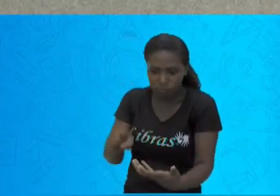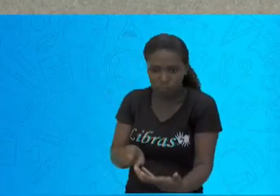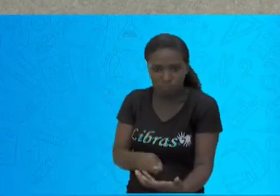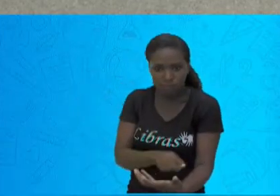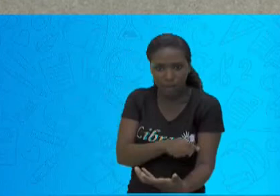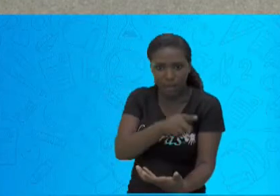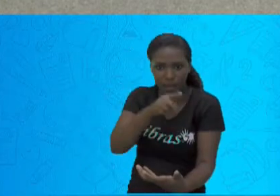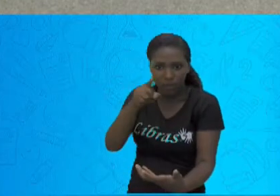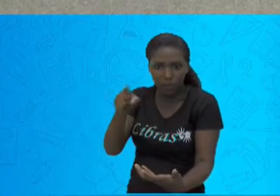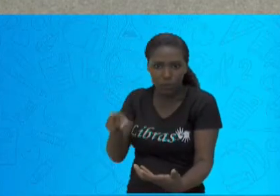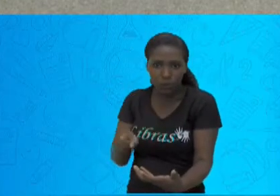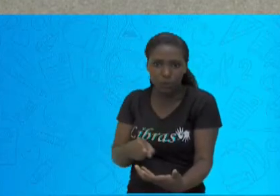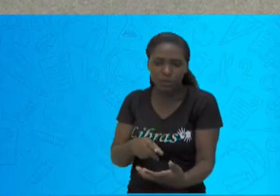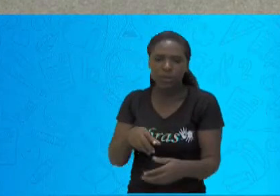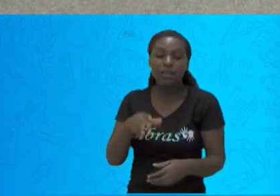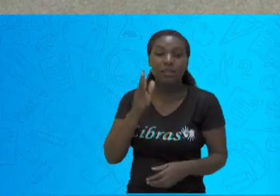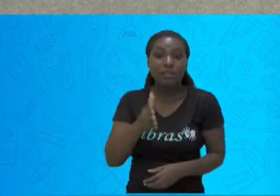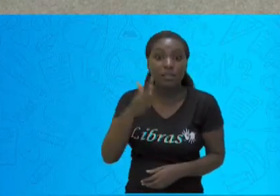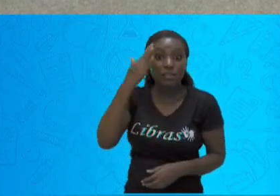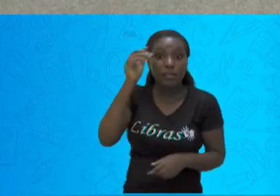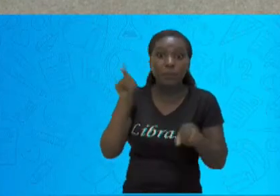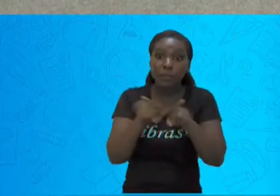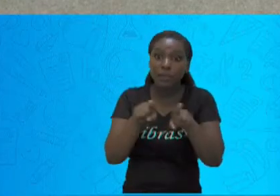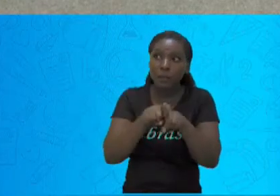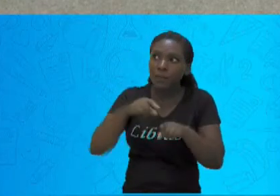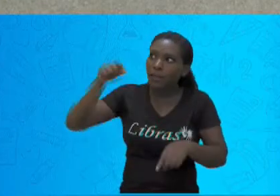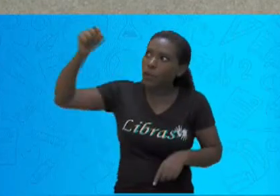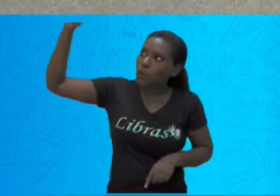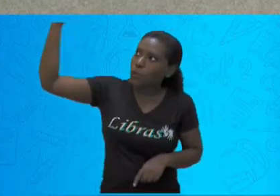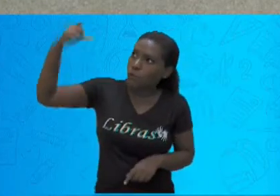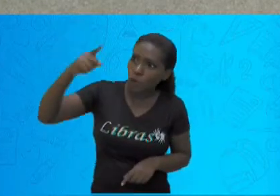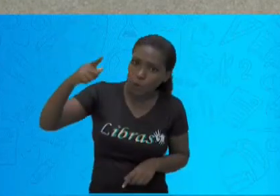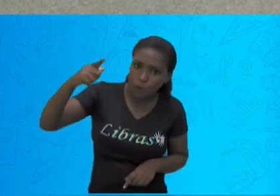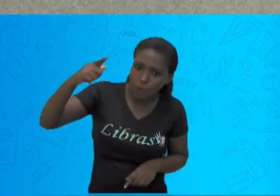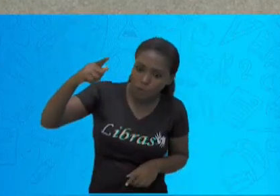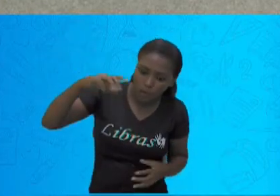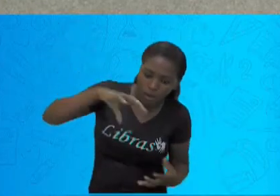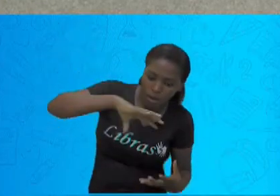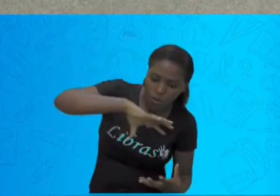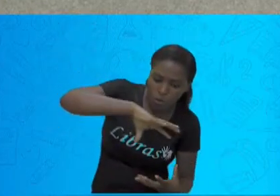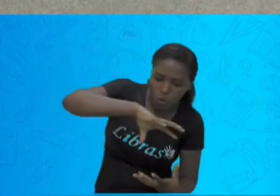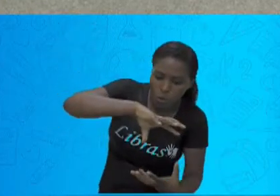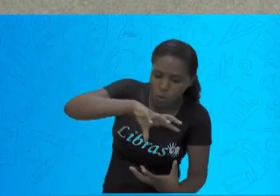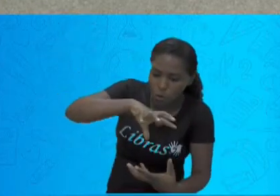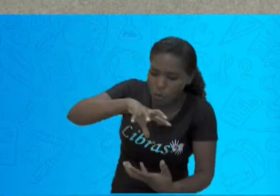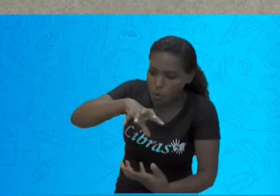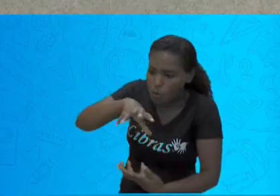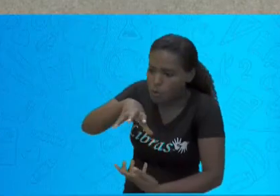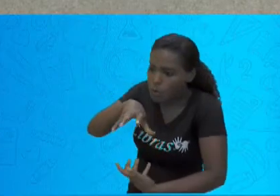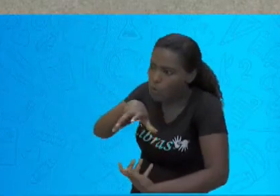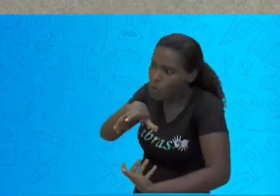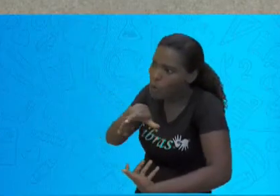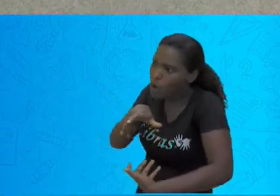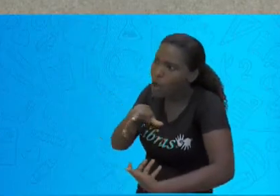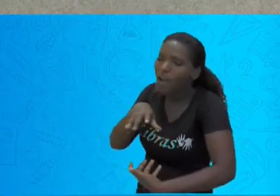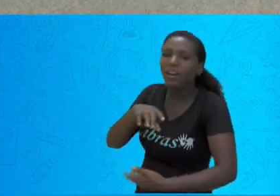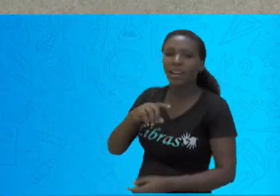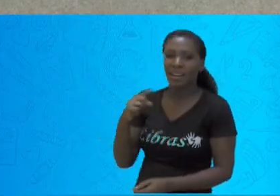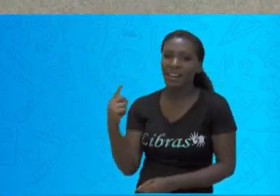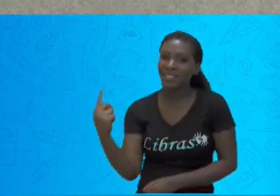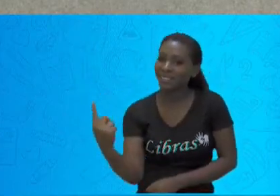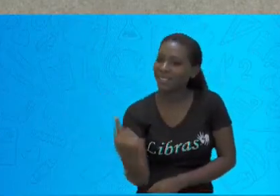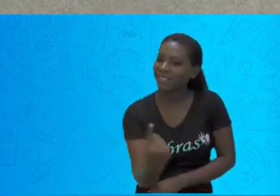parecido com o nosso. Ele tem 365 dias. Ele regia a vida das pessoas e a